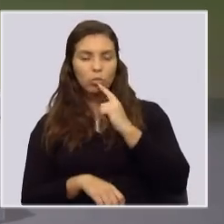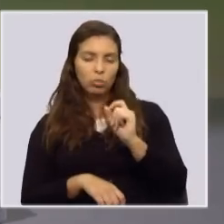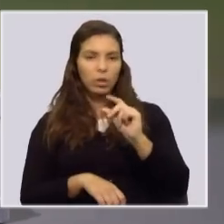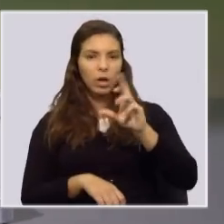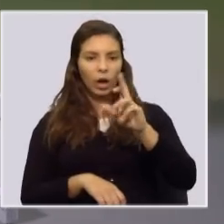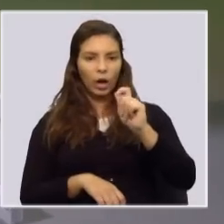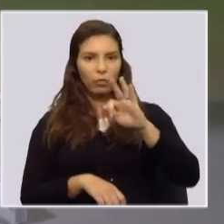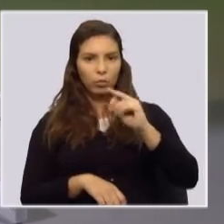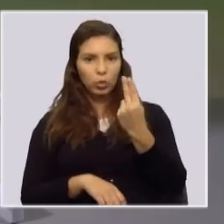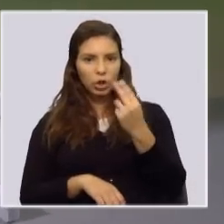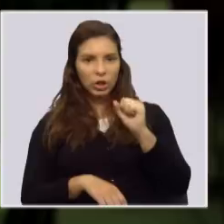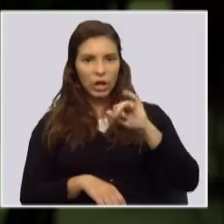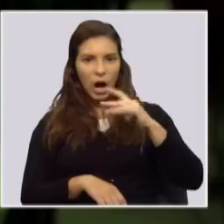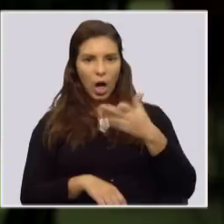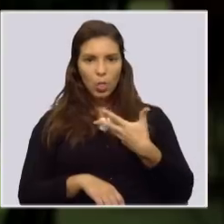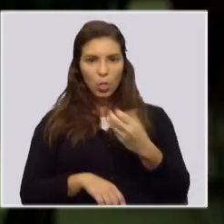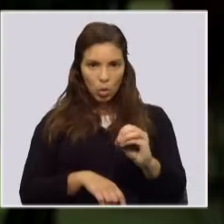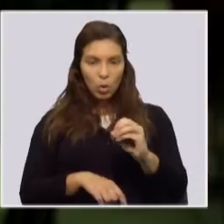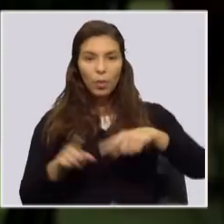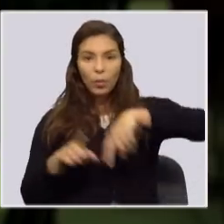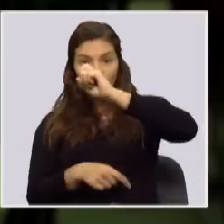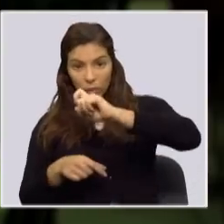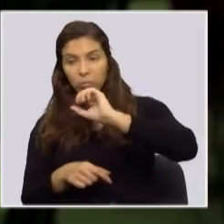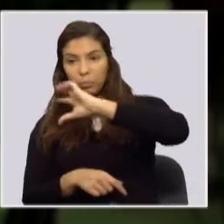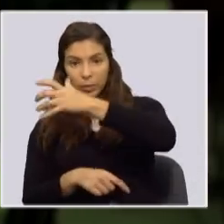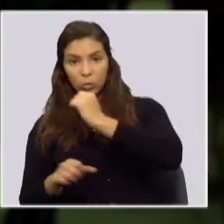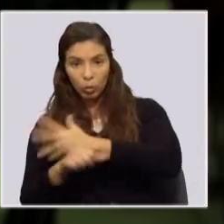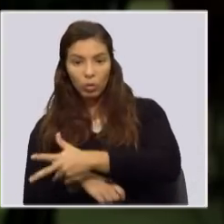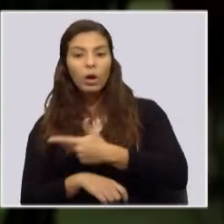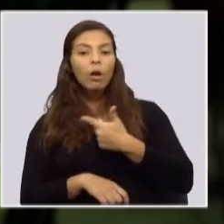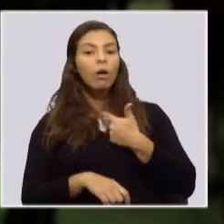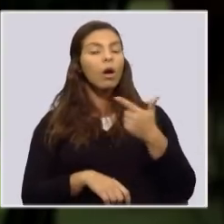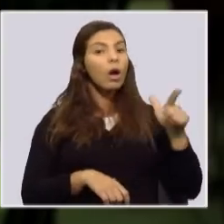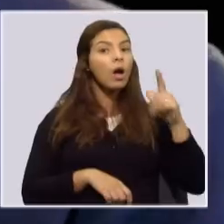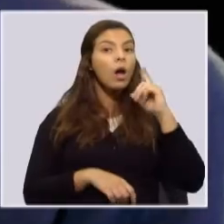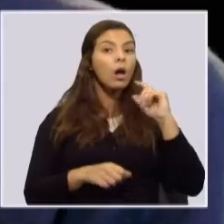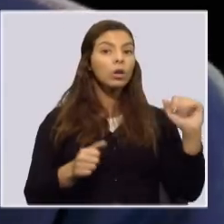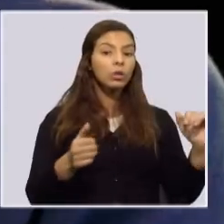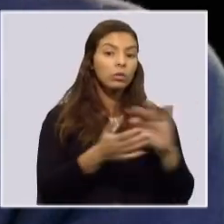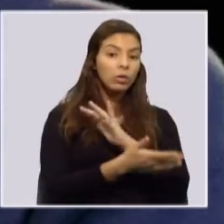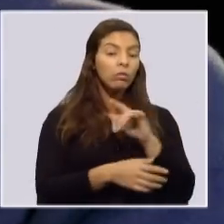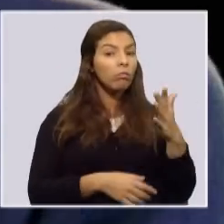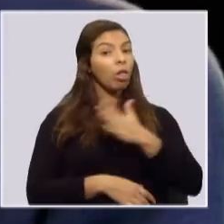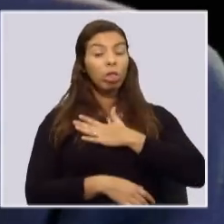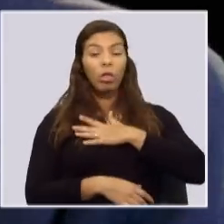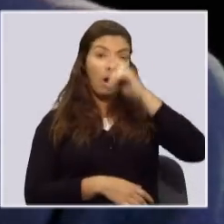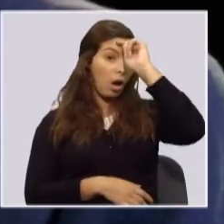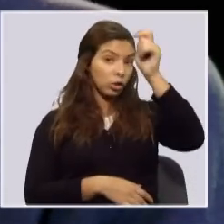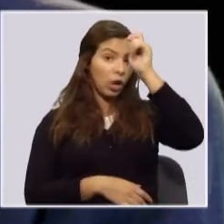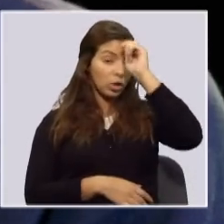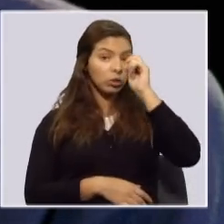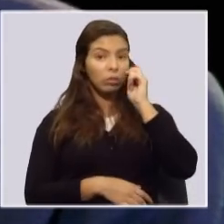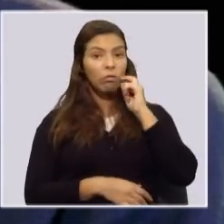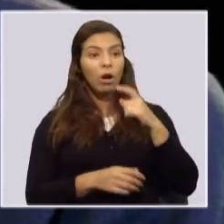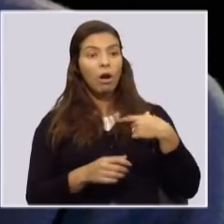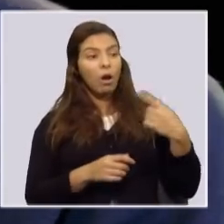no teu dinheiro, suspenderes um estágio e ires embora à procura da notícia, aí sim? A agência Lusa não quis, porque eu era um mero